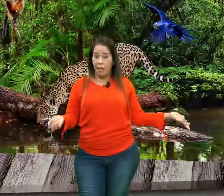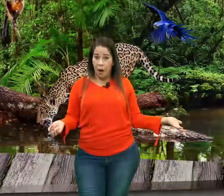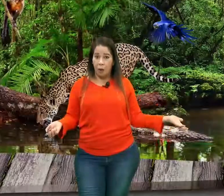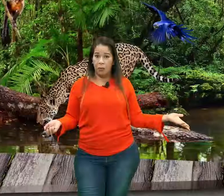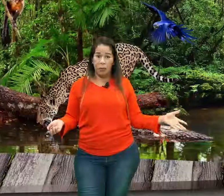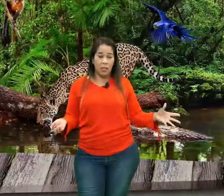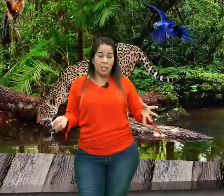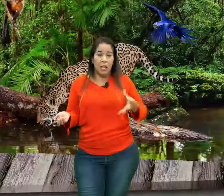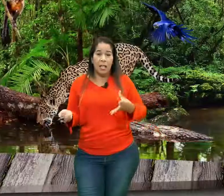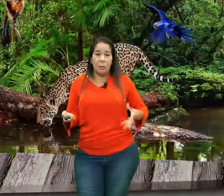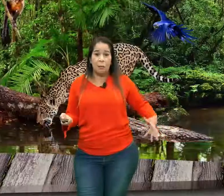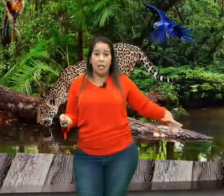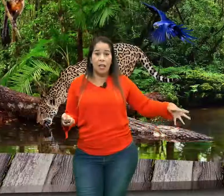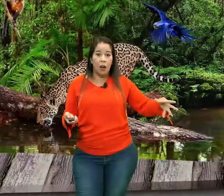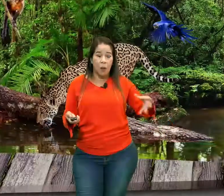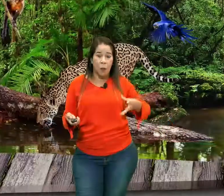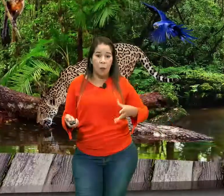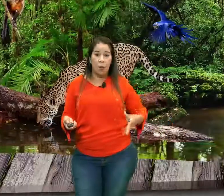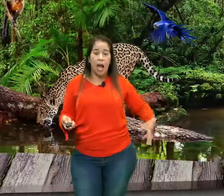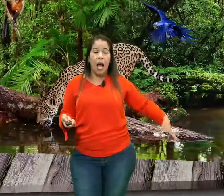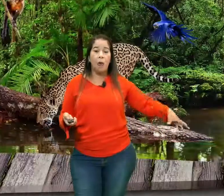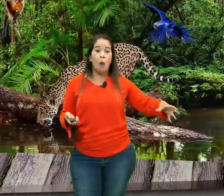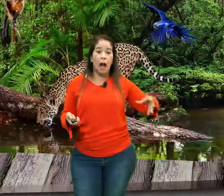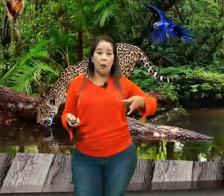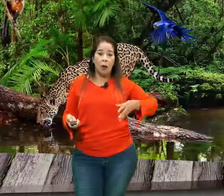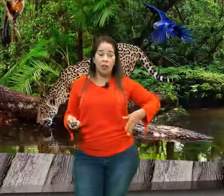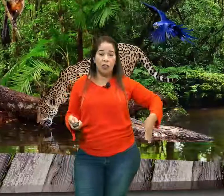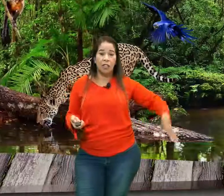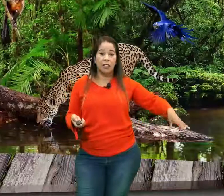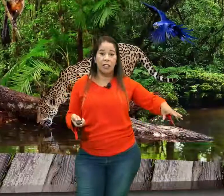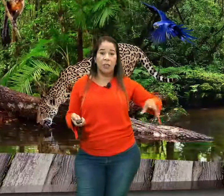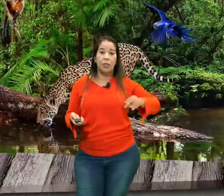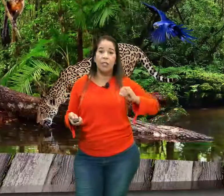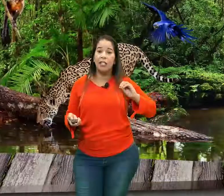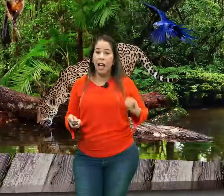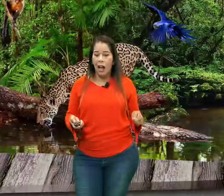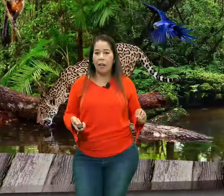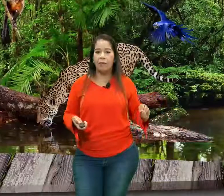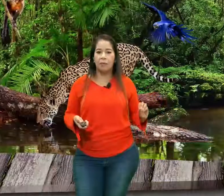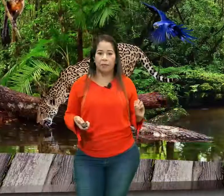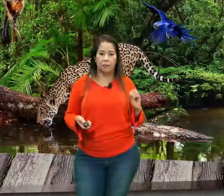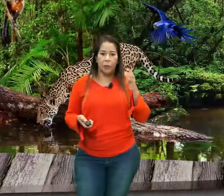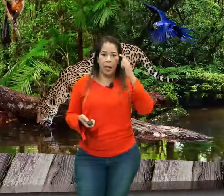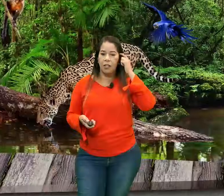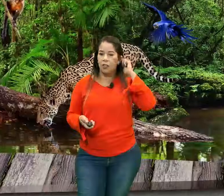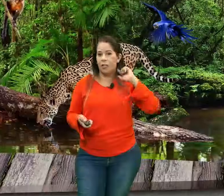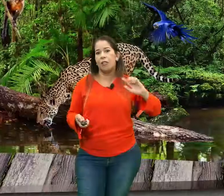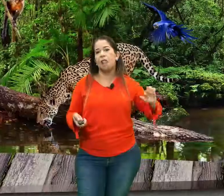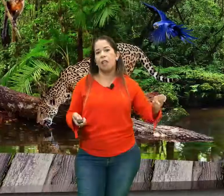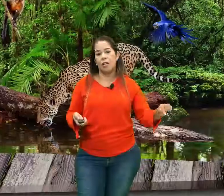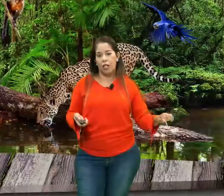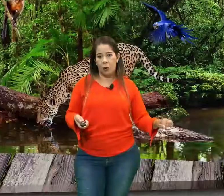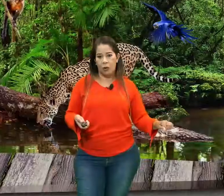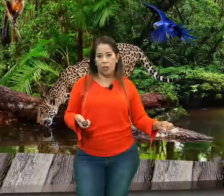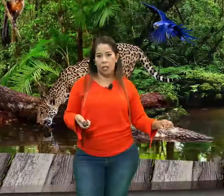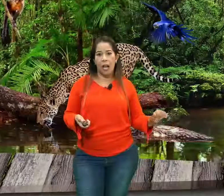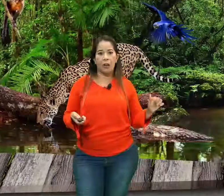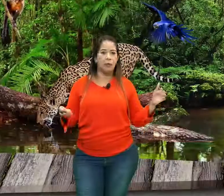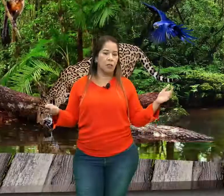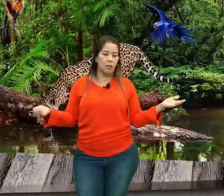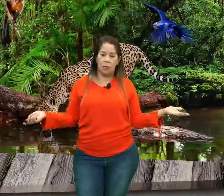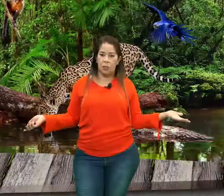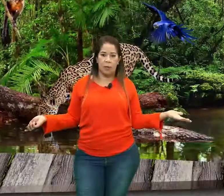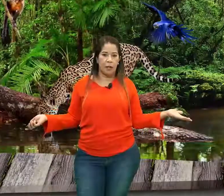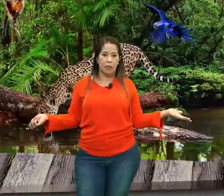respiração branquial, então eles respiram o oxigênio que está diluído ali na água, não é? A gente tem o oxigênio